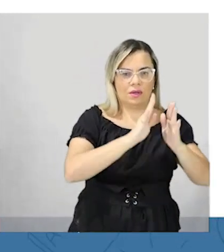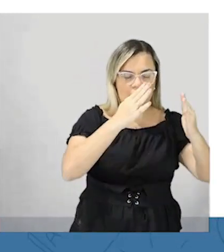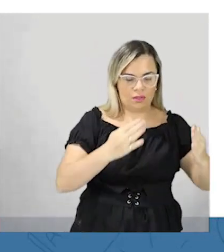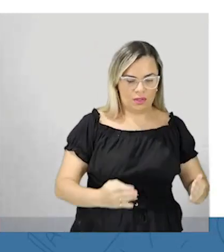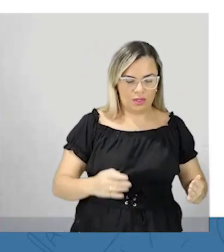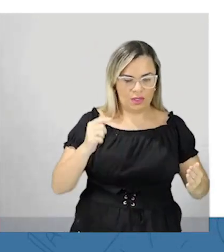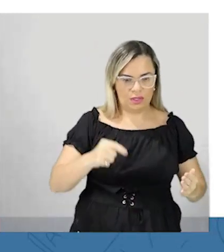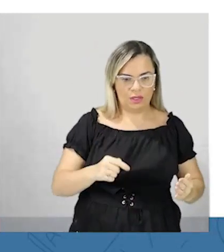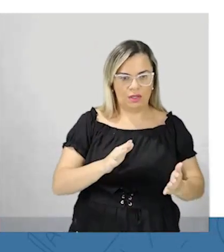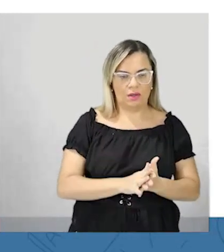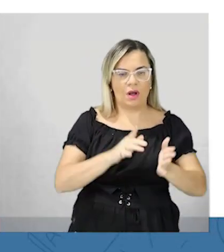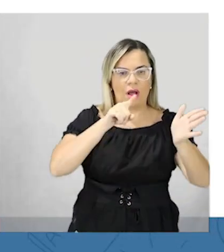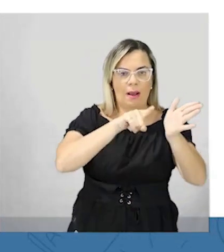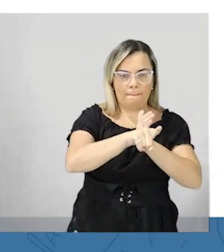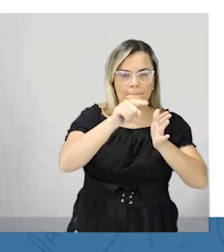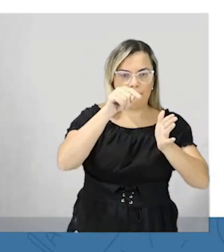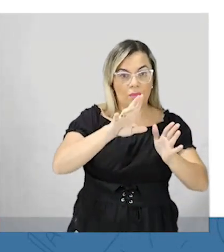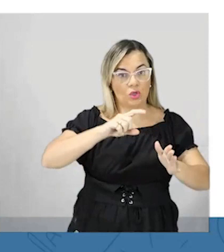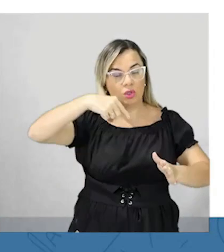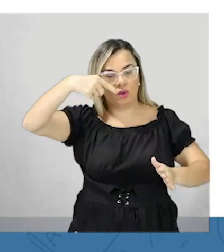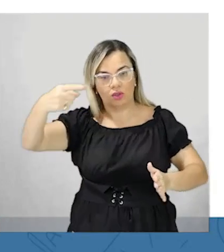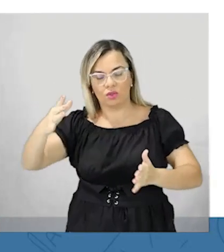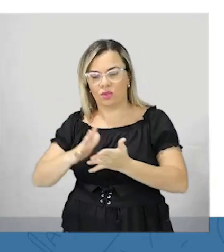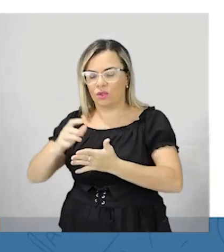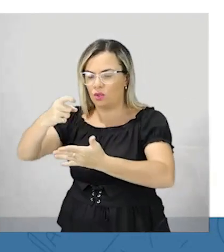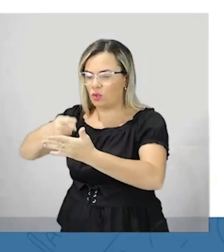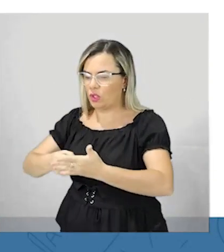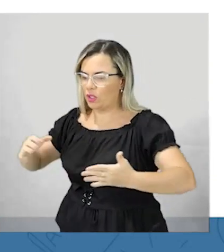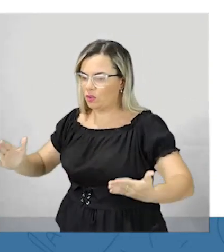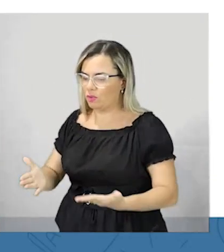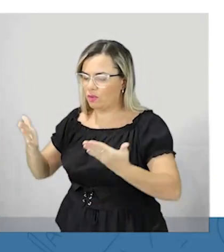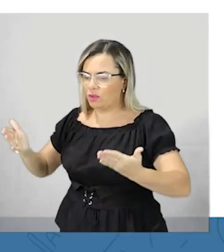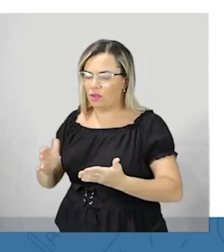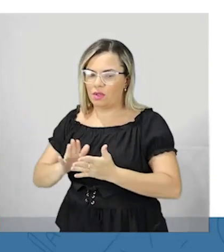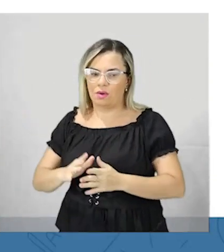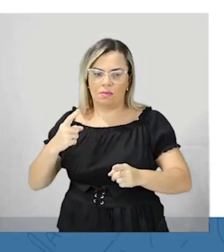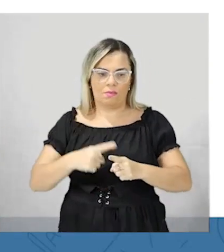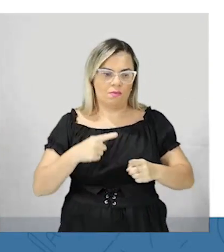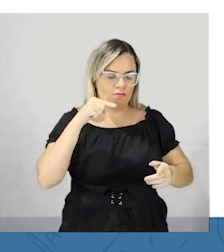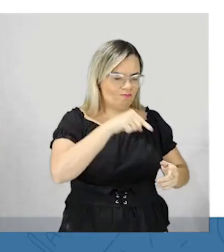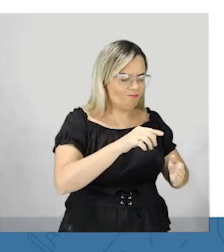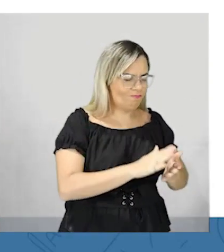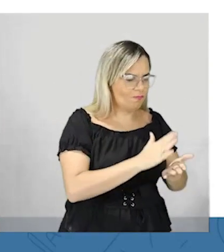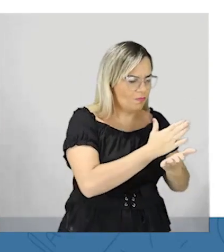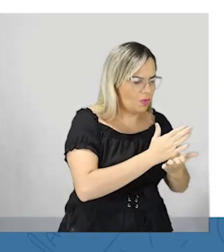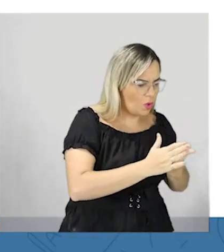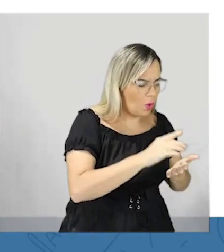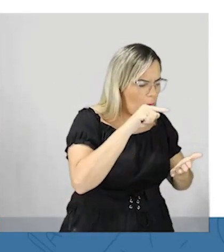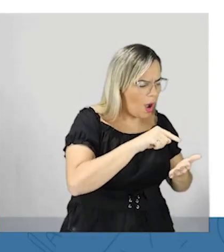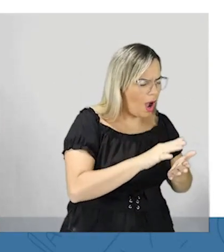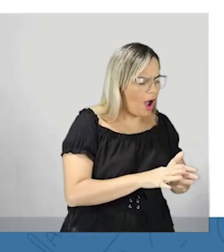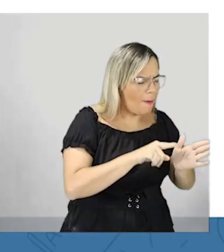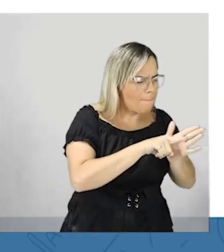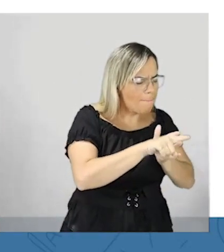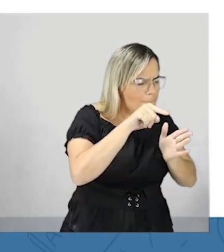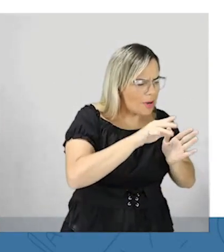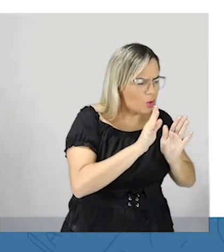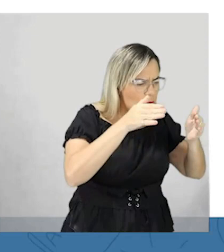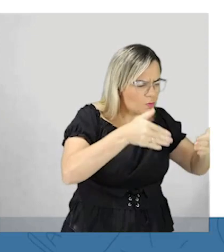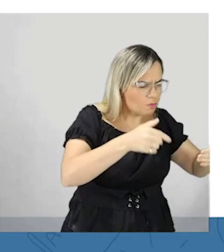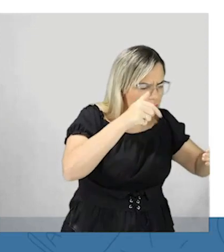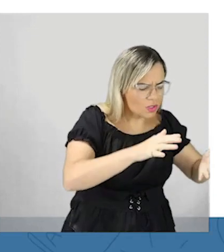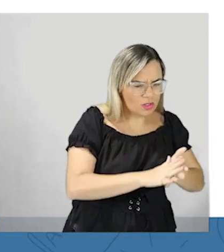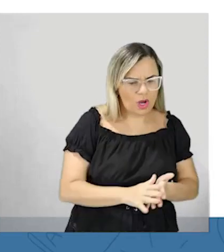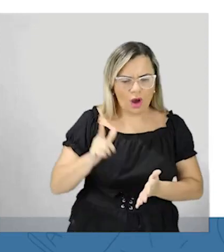o comando da prova, para depois ir para o texto motivador, porque quando você analisa inicialmente o comando, ou seja, a pergunta central,